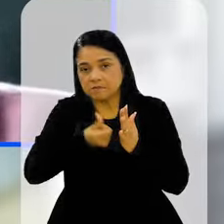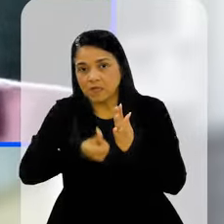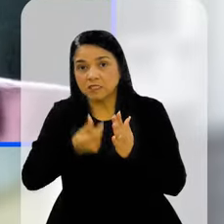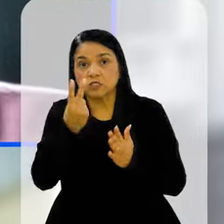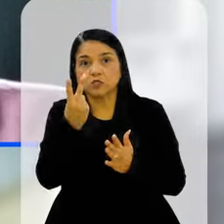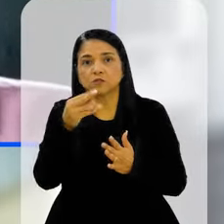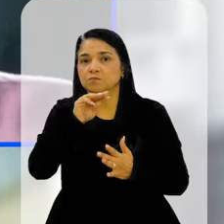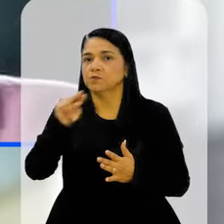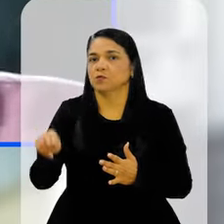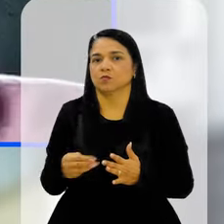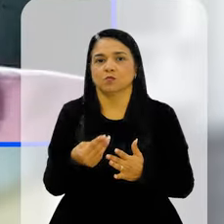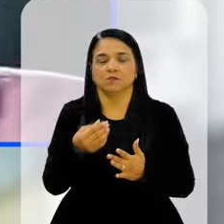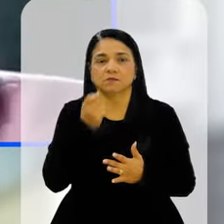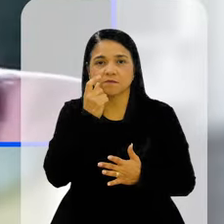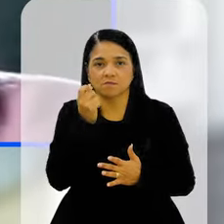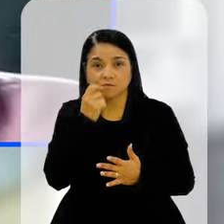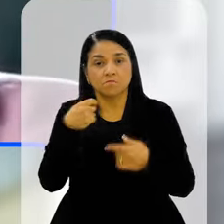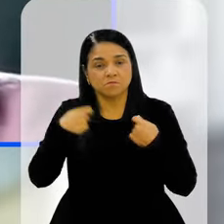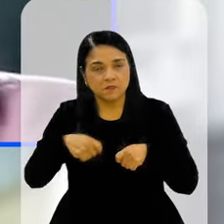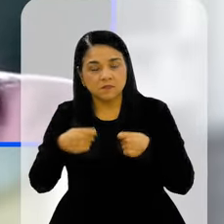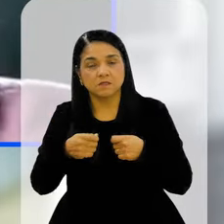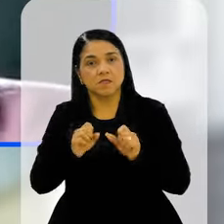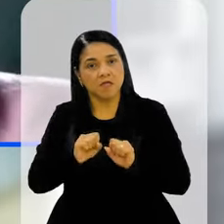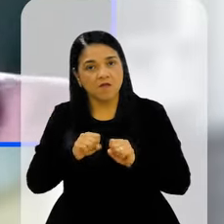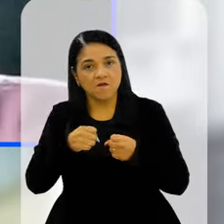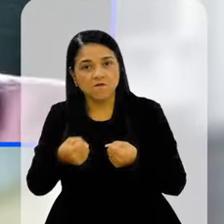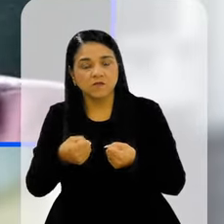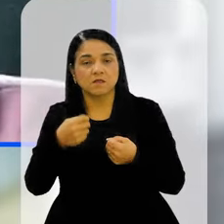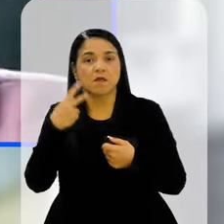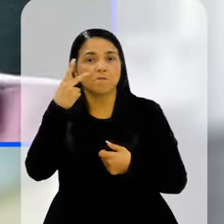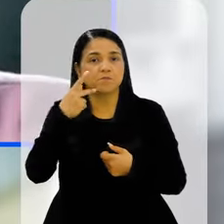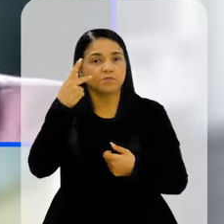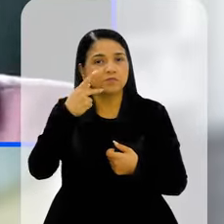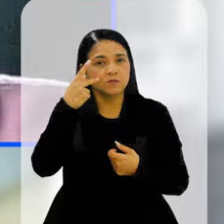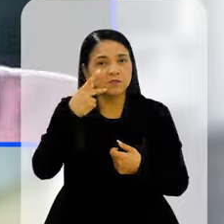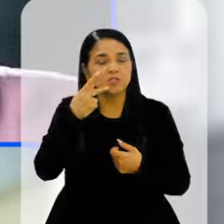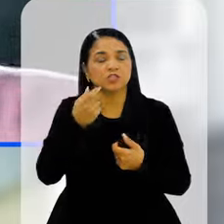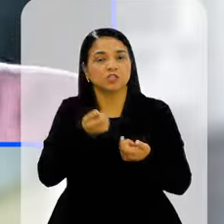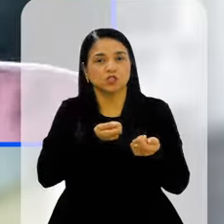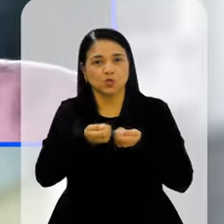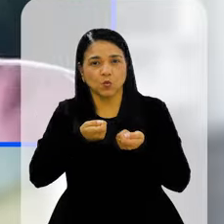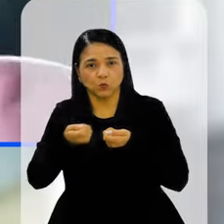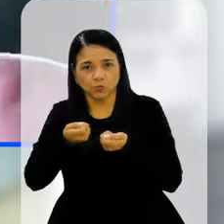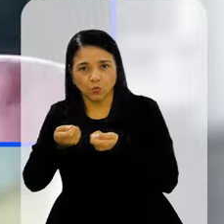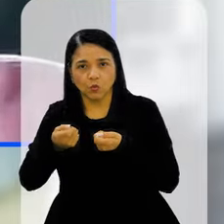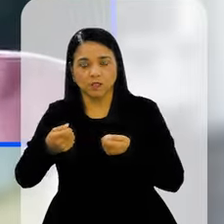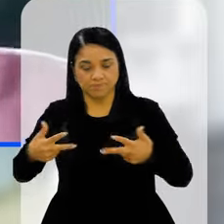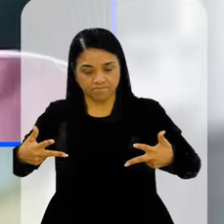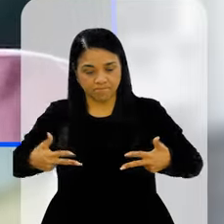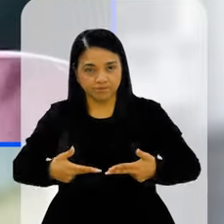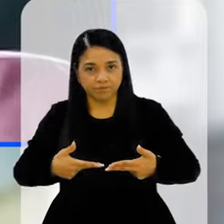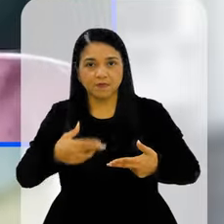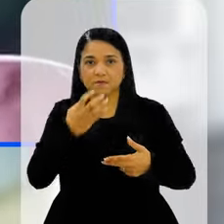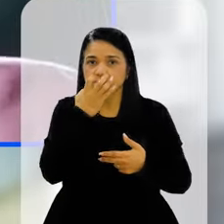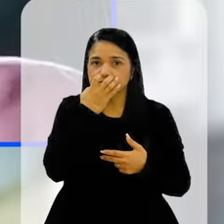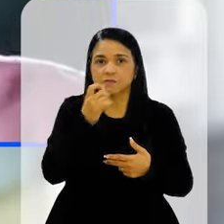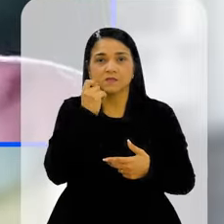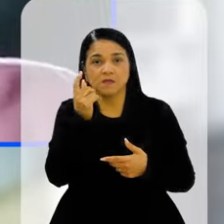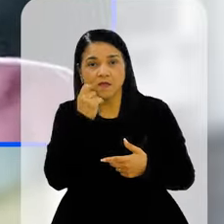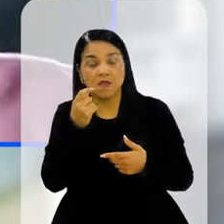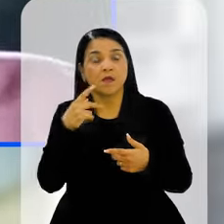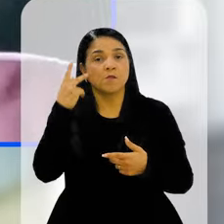milhões de gatos. Então, a gente precisa de reforçar as políticas de controle populacional, as campanhas